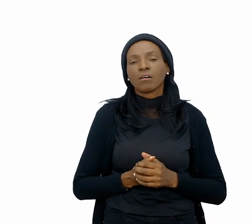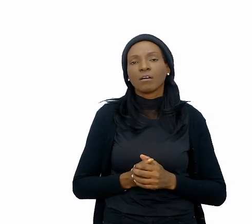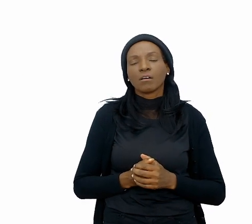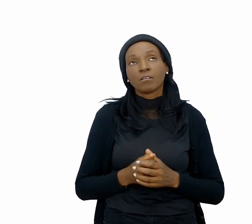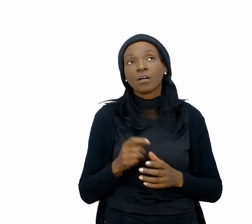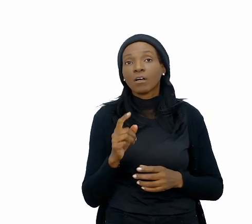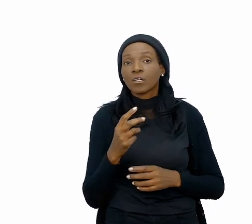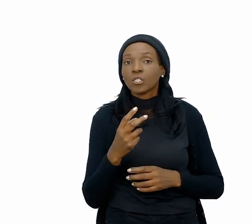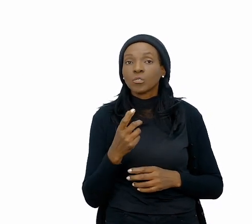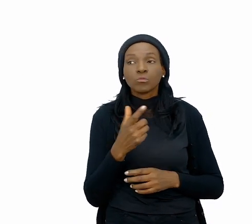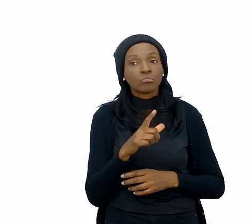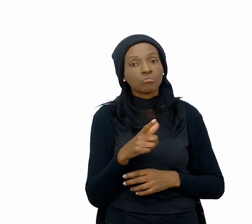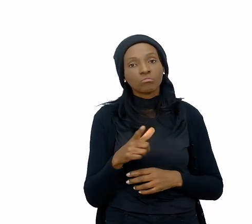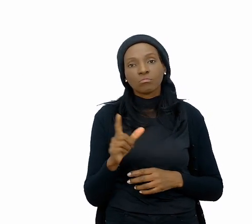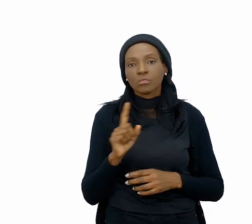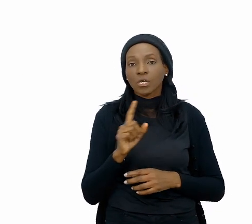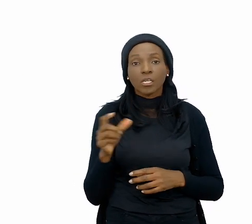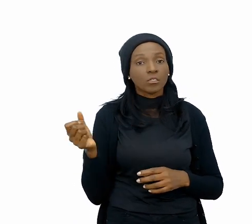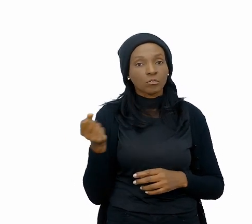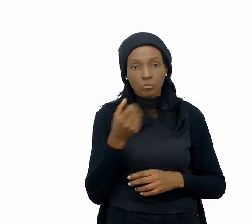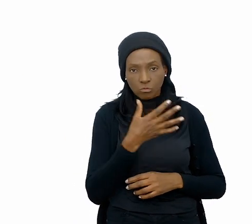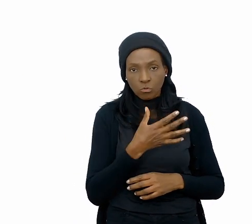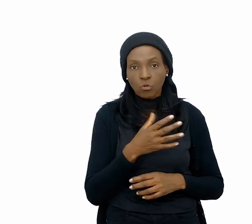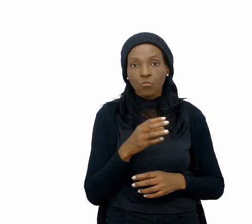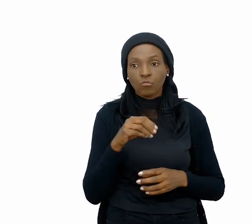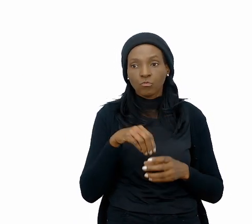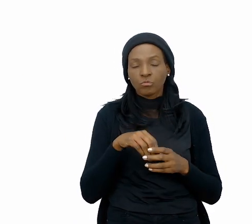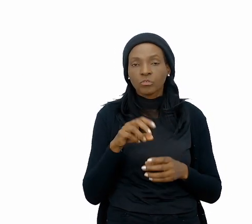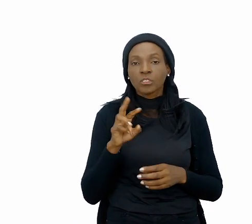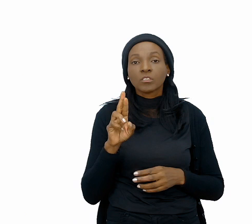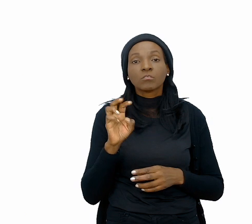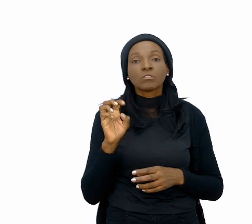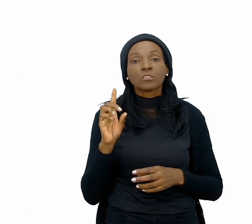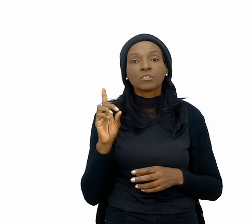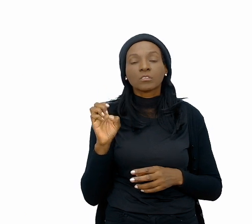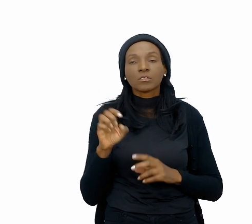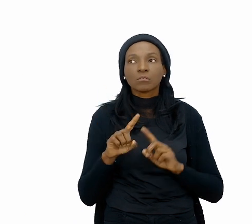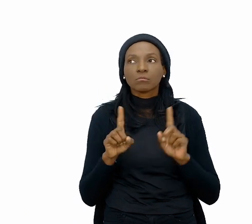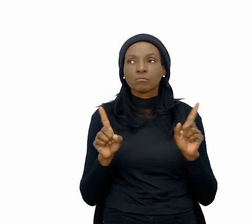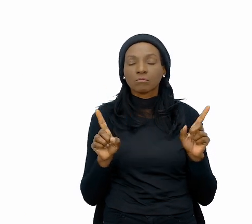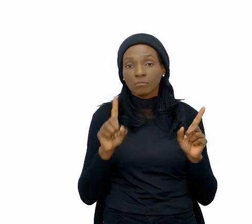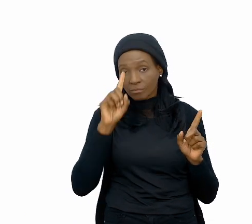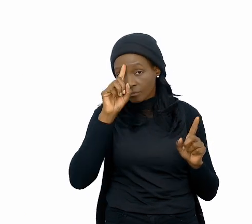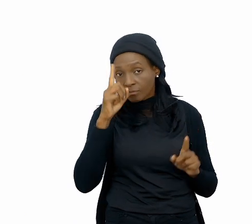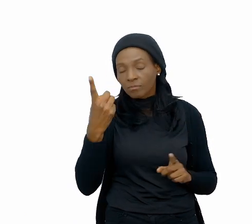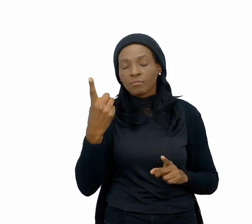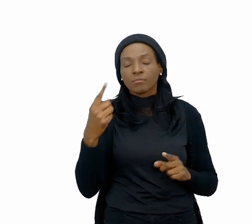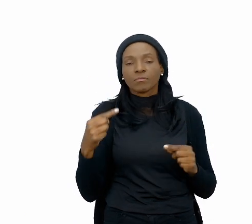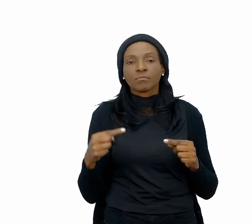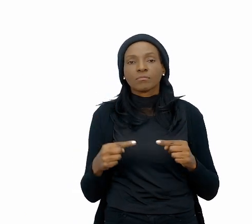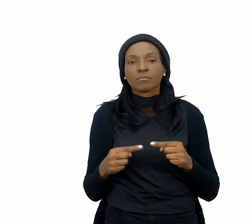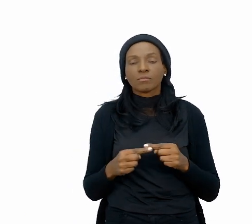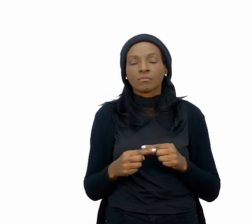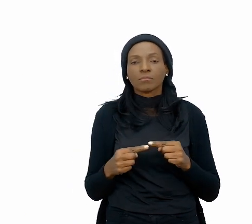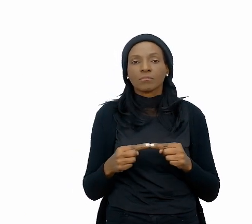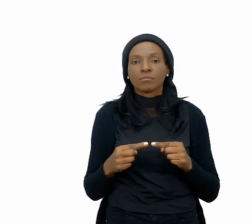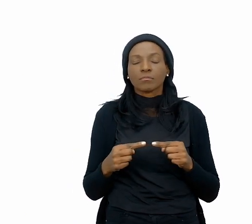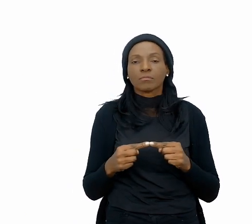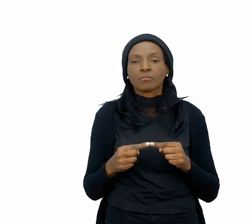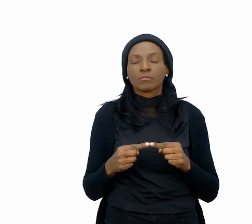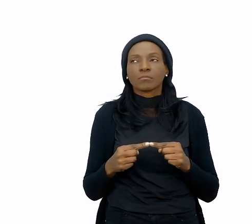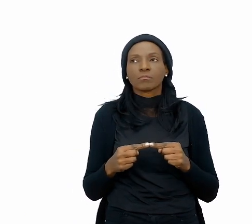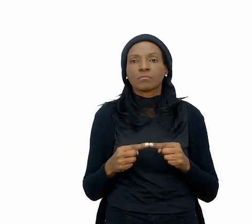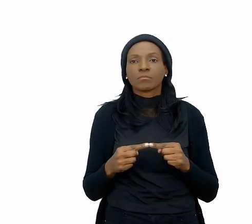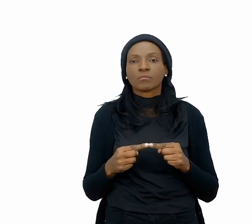disponível, é algo relativamente novo na rede, né, mas a ideia é que